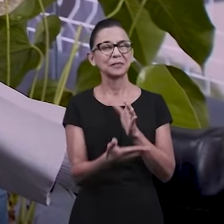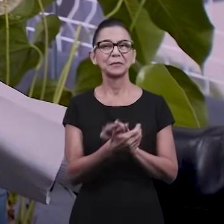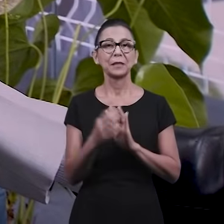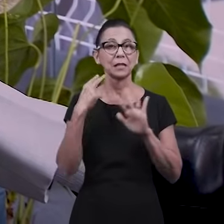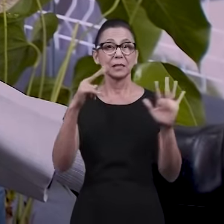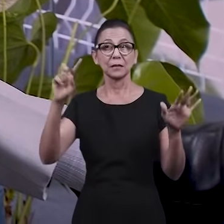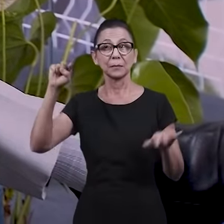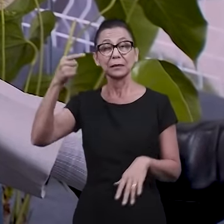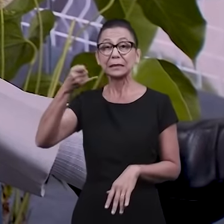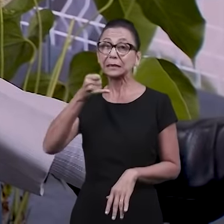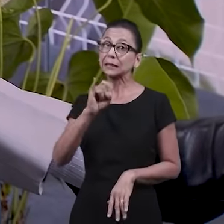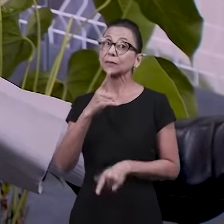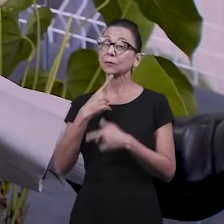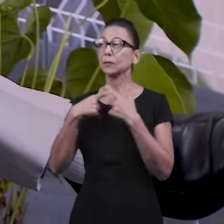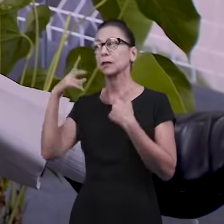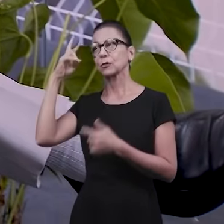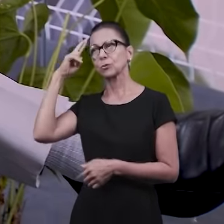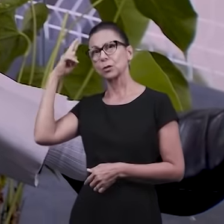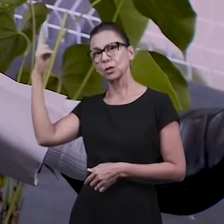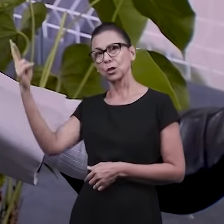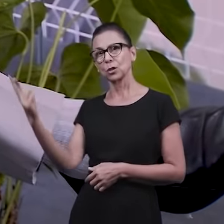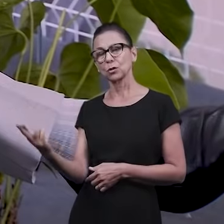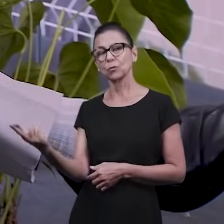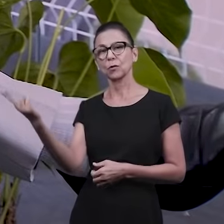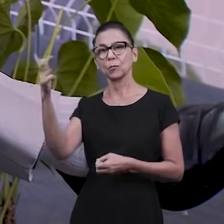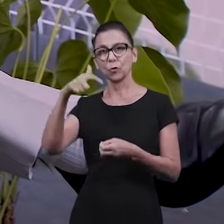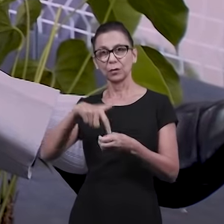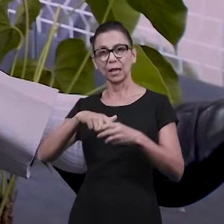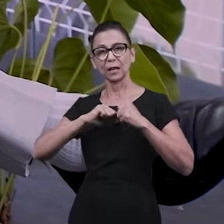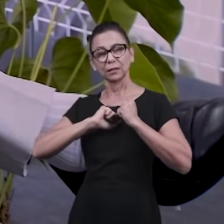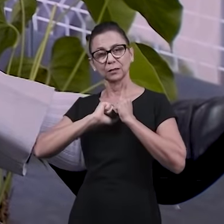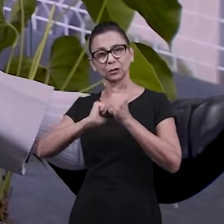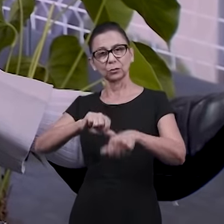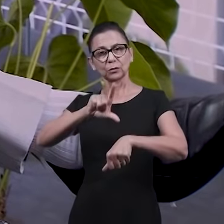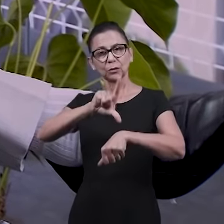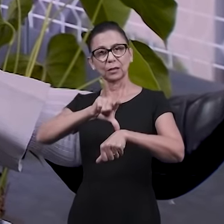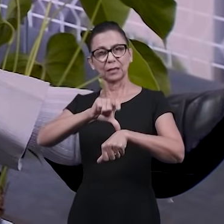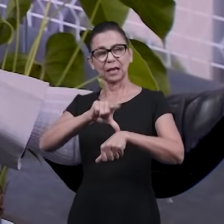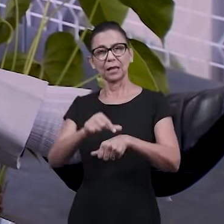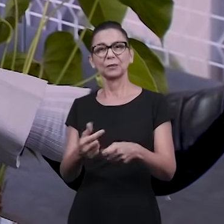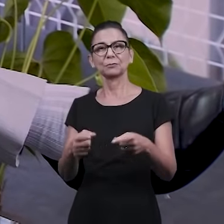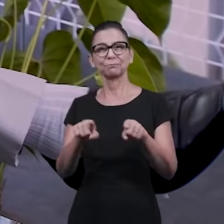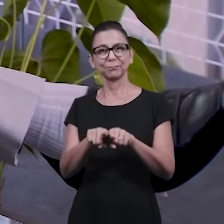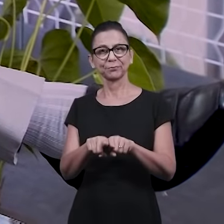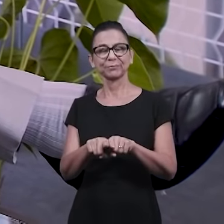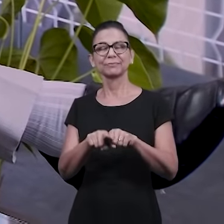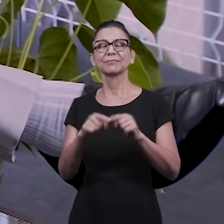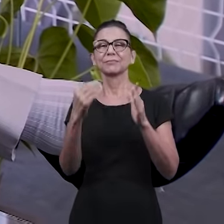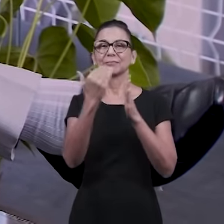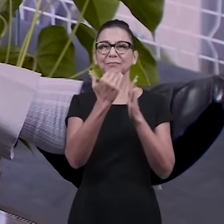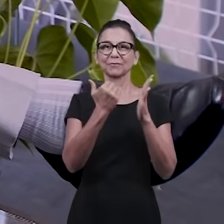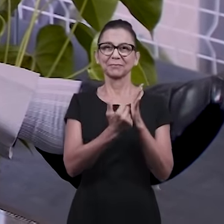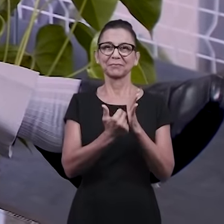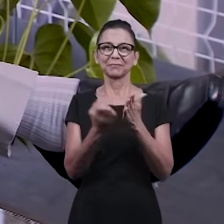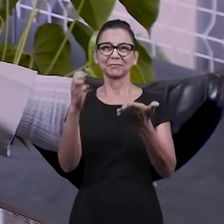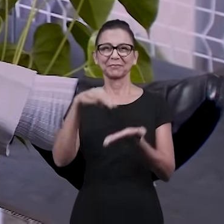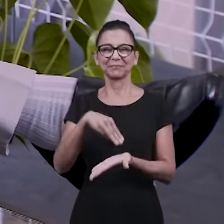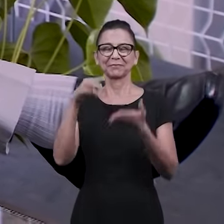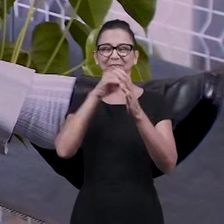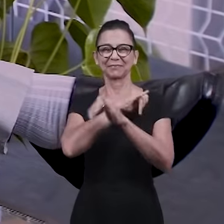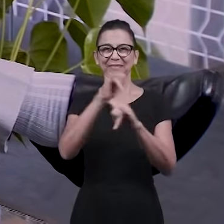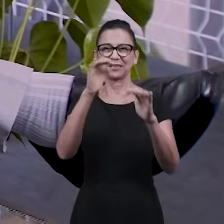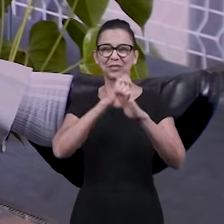vem, se o Senhor permitir, estaremos juntos mais uma vez, neste horário, com mais uma edição do programa da Igreja Cristã Maranata,